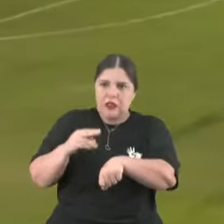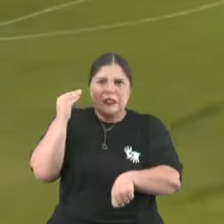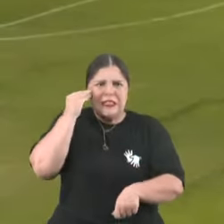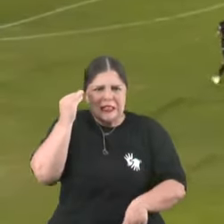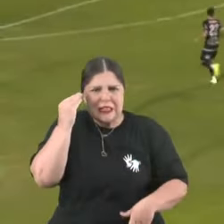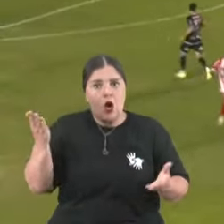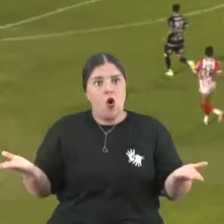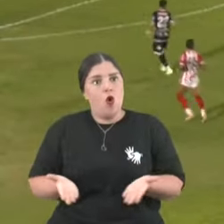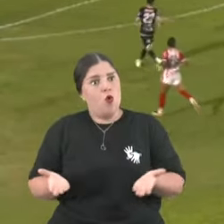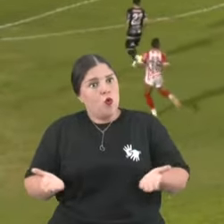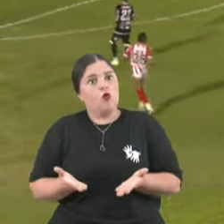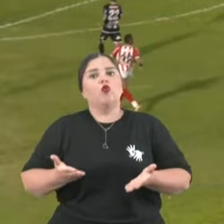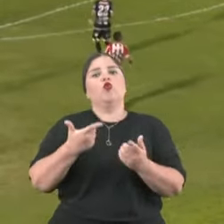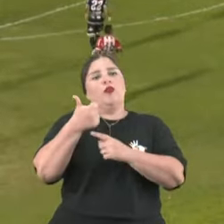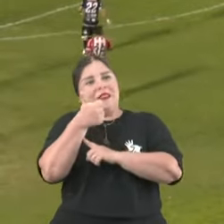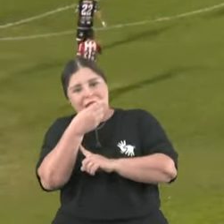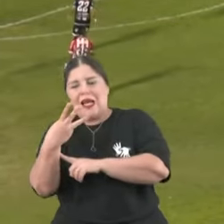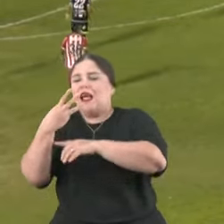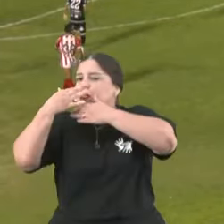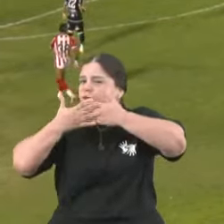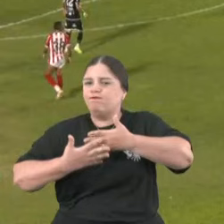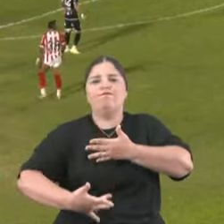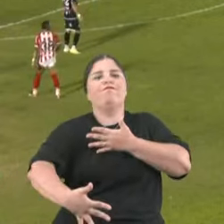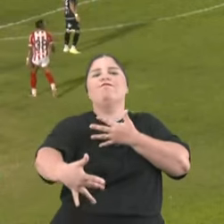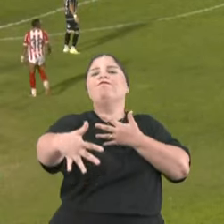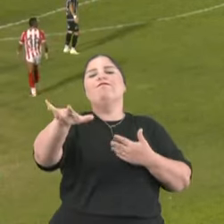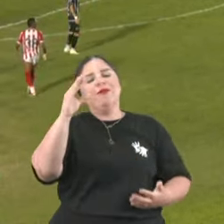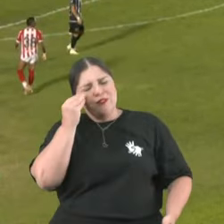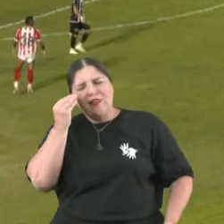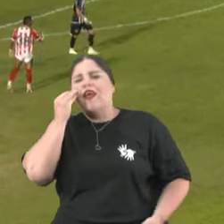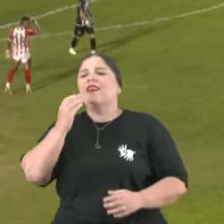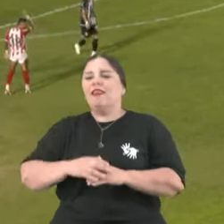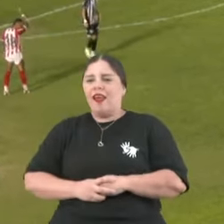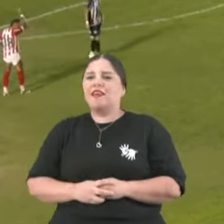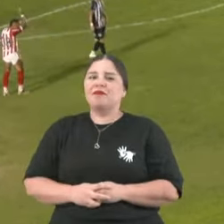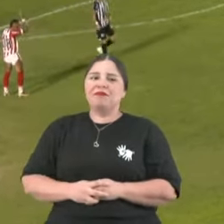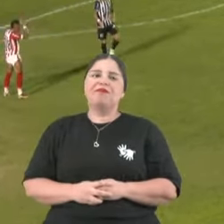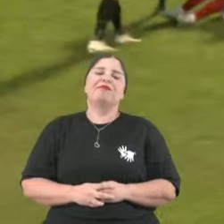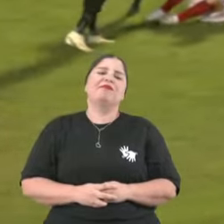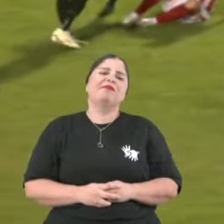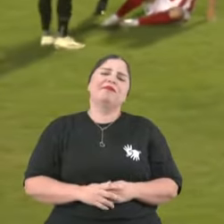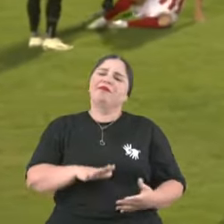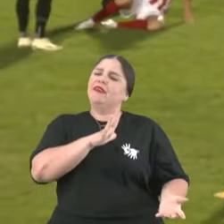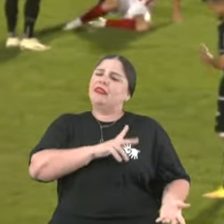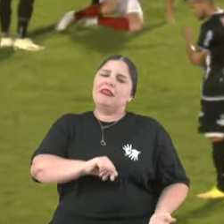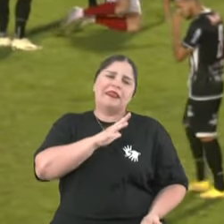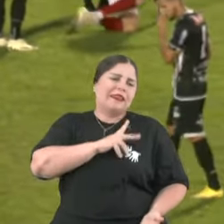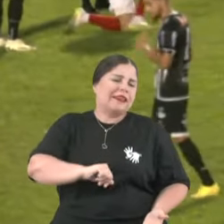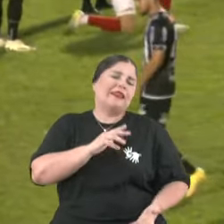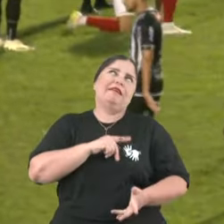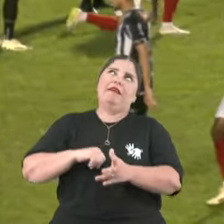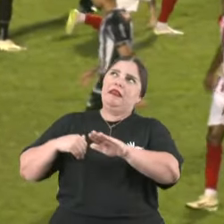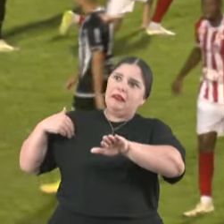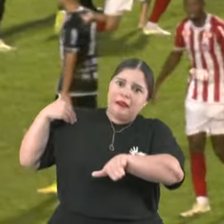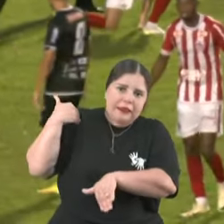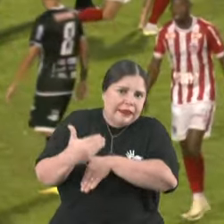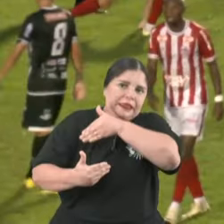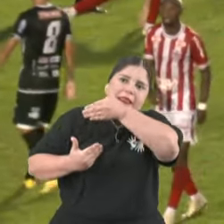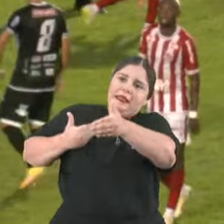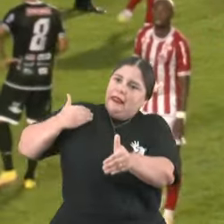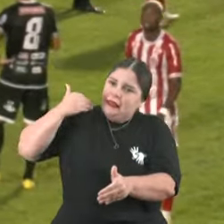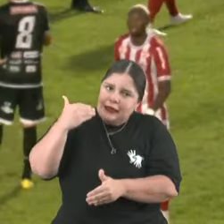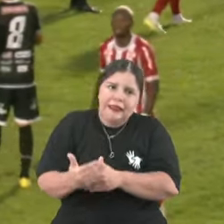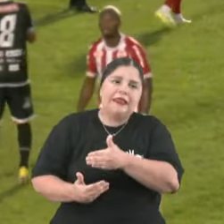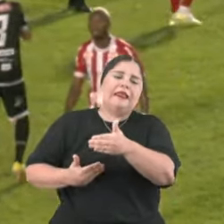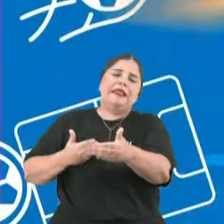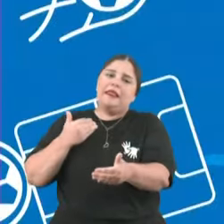final consecutiva. Vai nadando de braçada o CRB nos últimos anos, frequentando Série